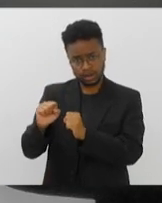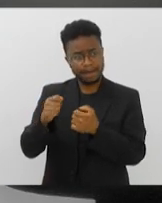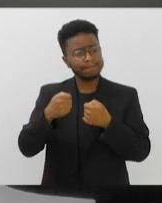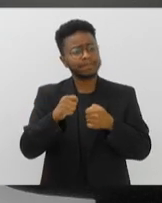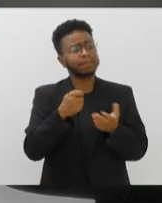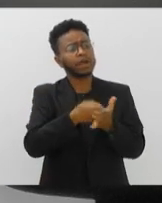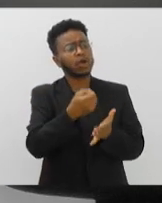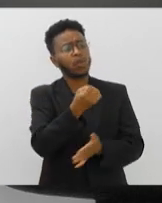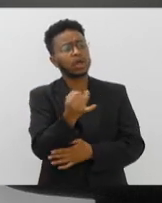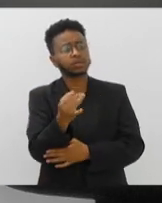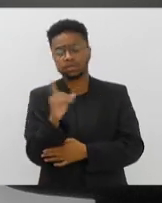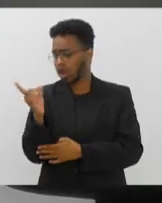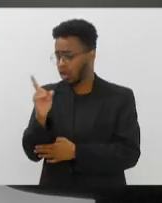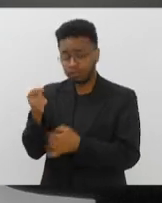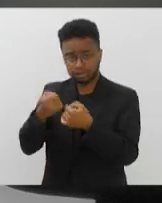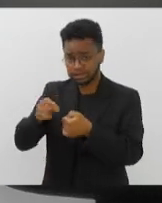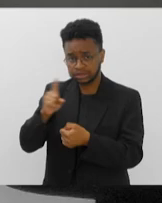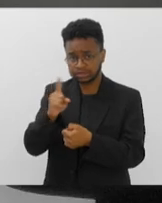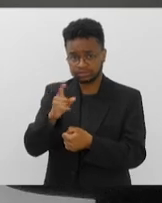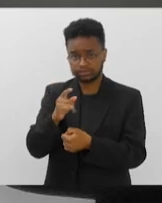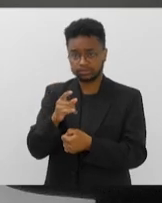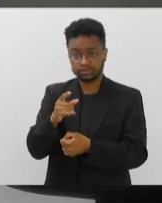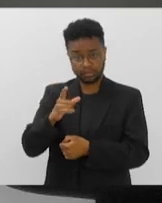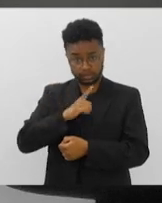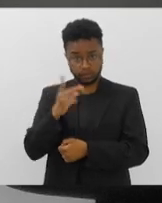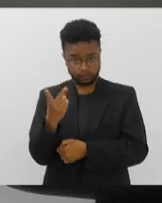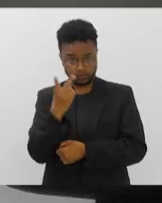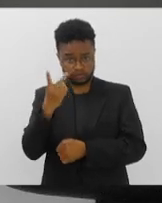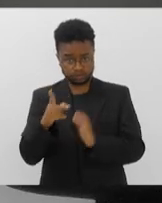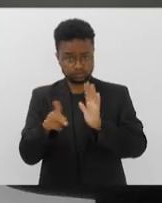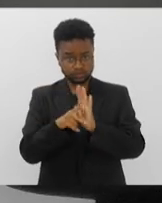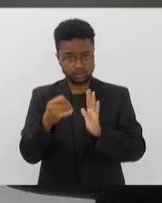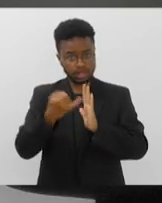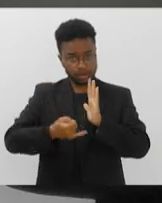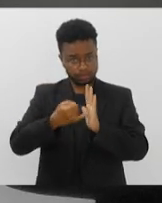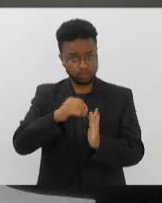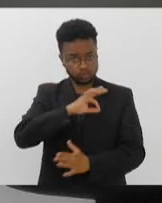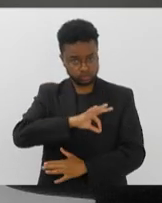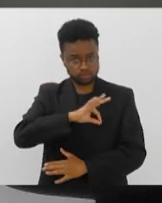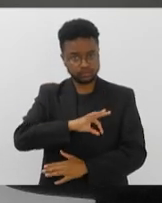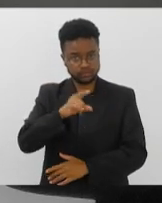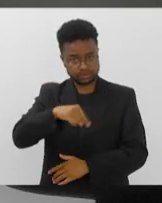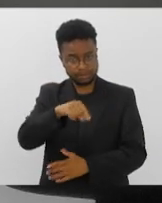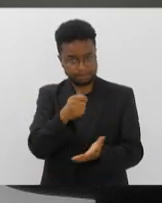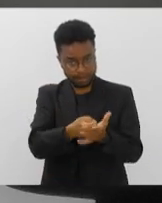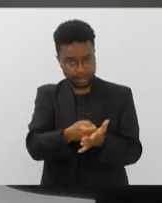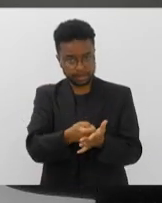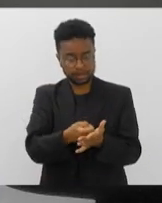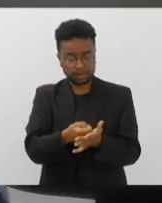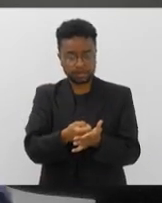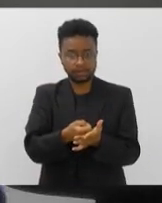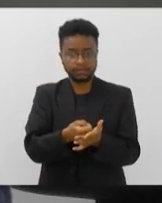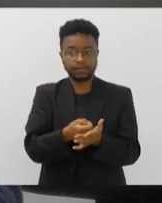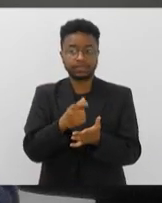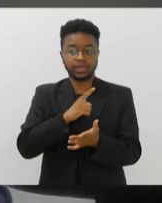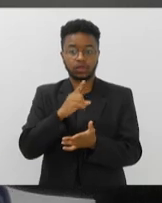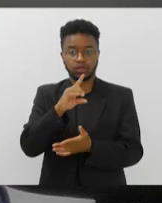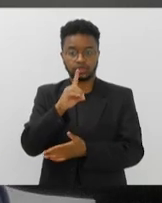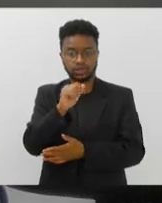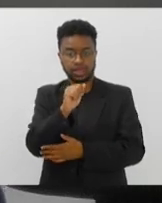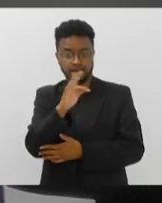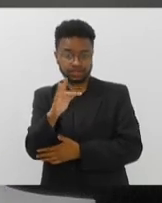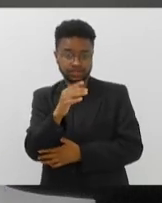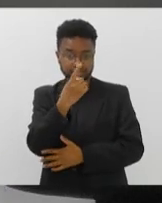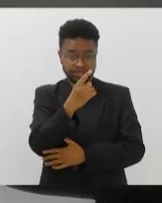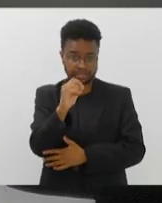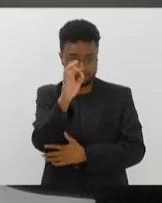meu bolso não não não você não tem que tirar nada do bolso não daquele valor mesmo de Imposto de Renda que você paga já normalmente em vez de você fazer um daf de 100% mandar lá pro